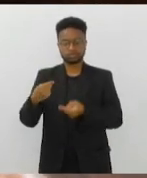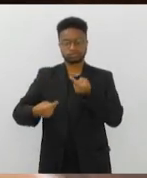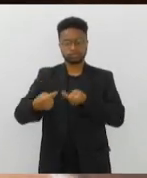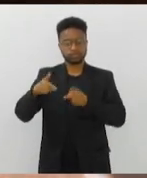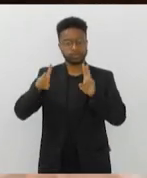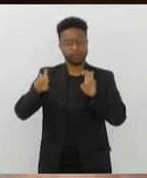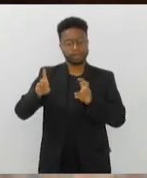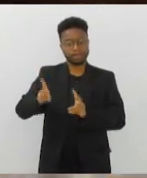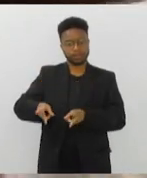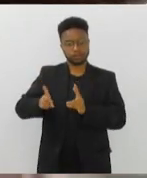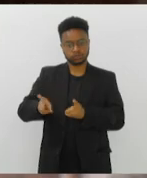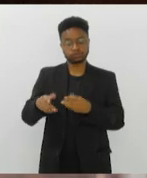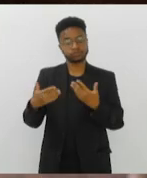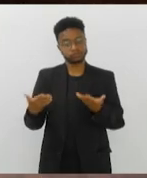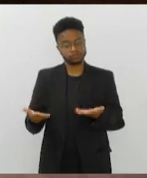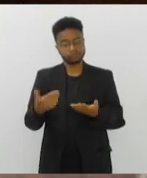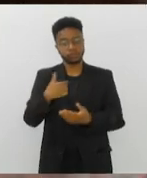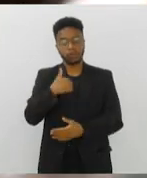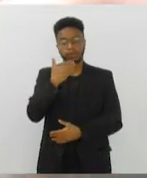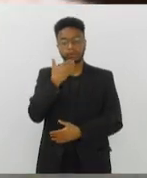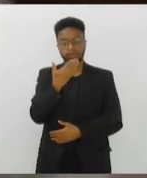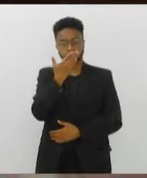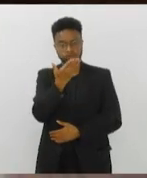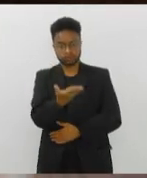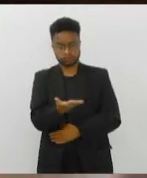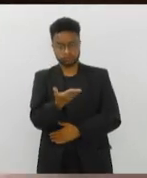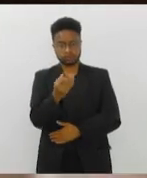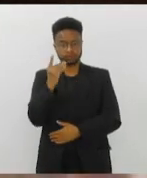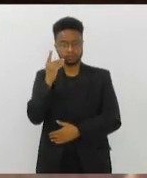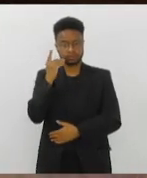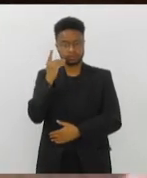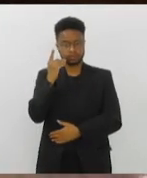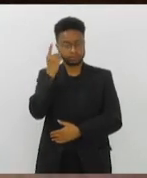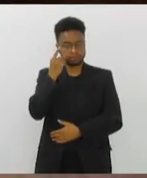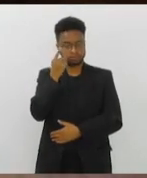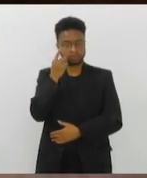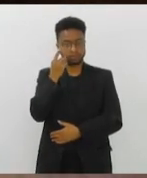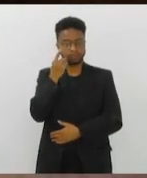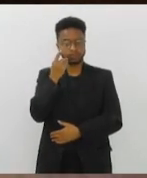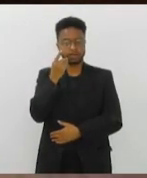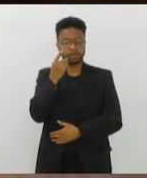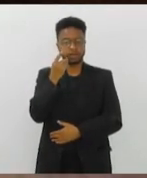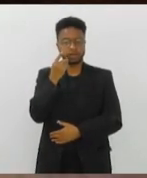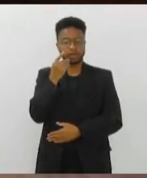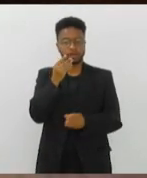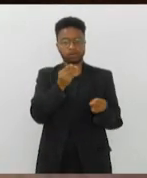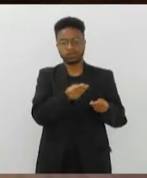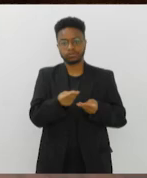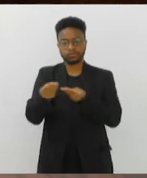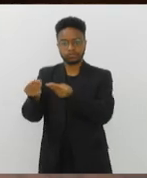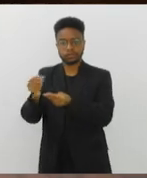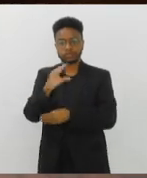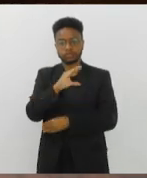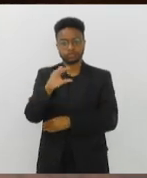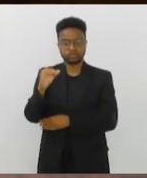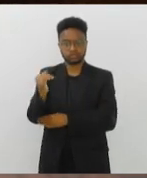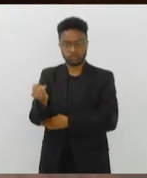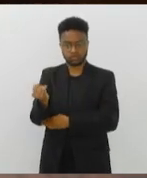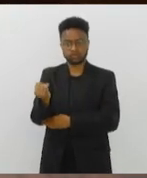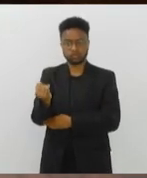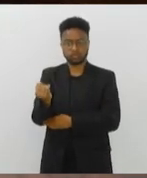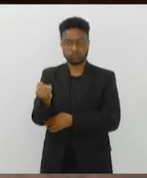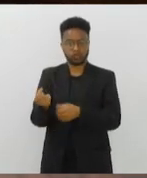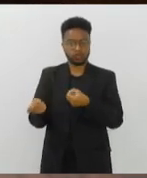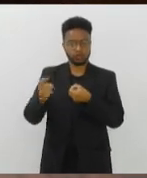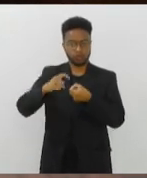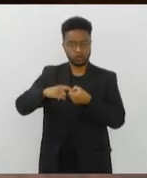matéria. Então, eu solicitar a Vossa Excelência que remetesse à CCJ, para que a